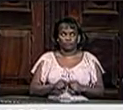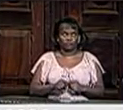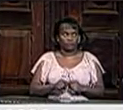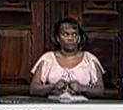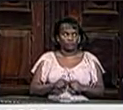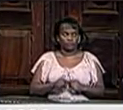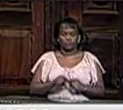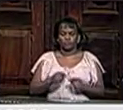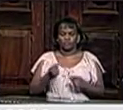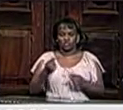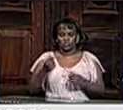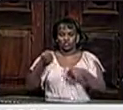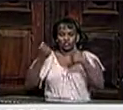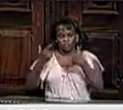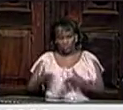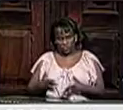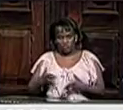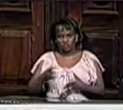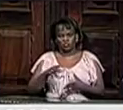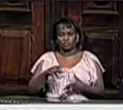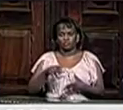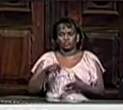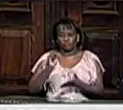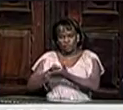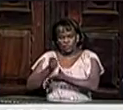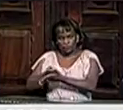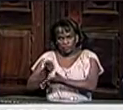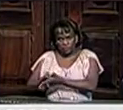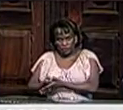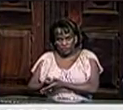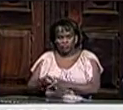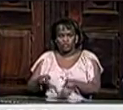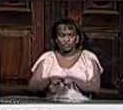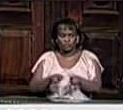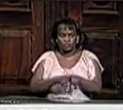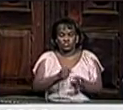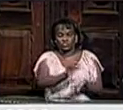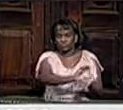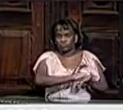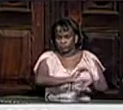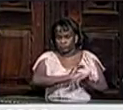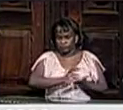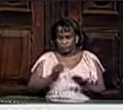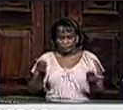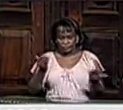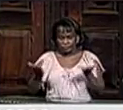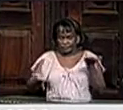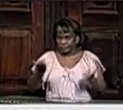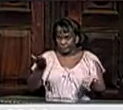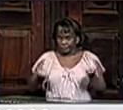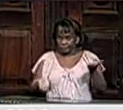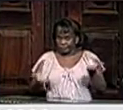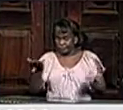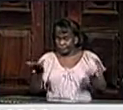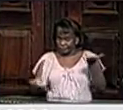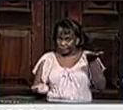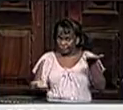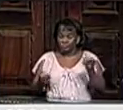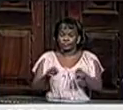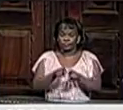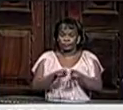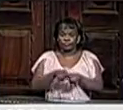as despesas fixadas e os recursos estimados. E mais de 10